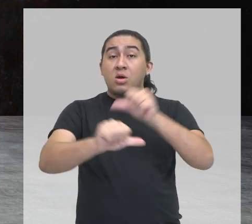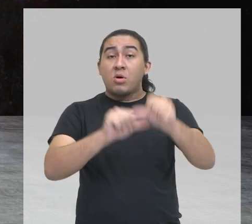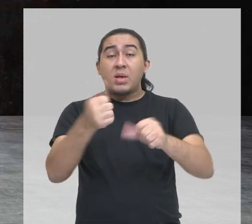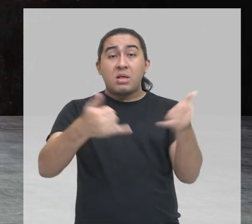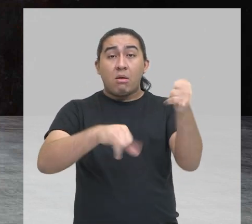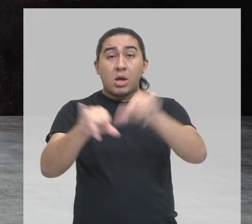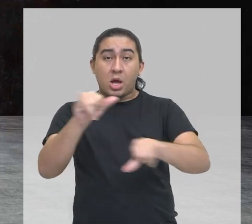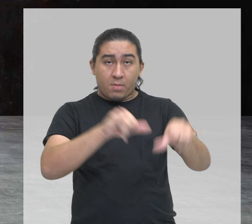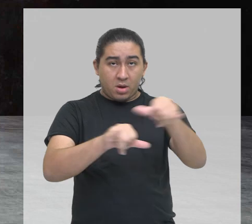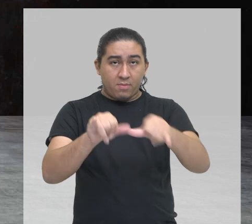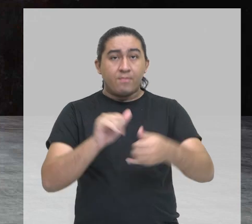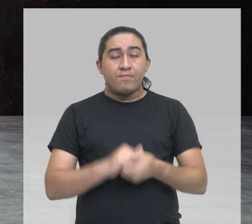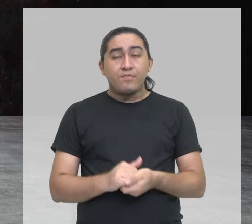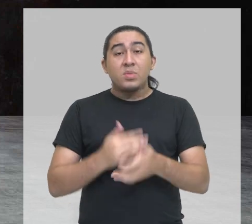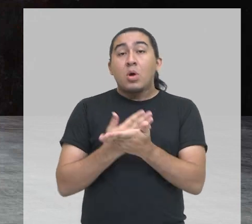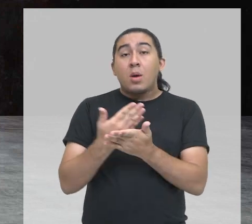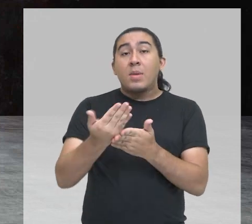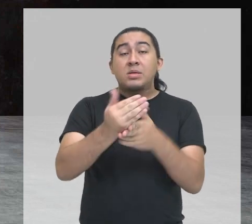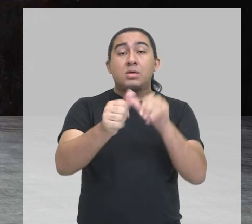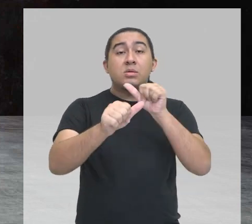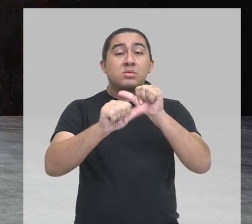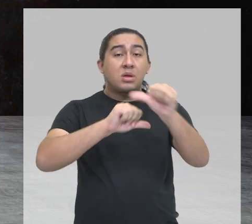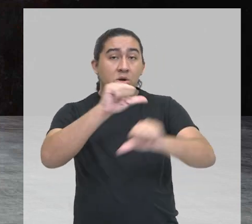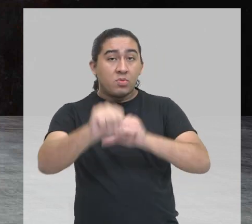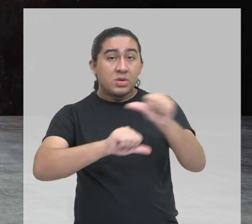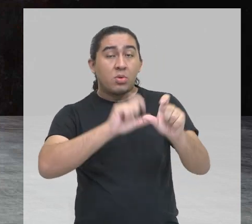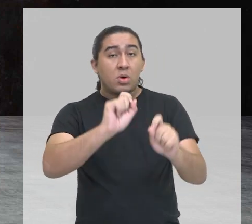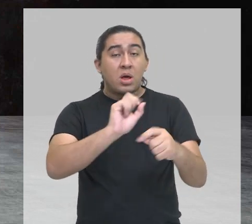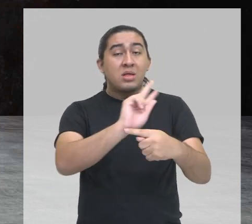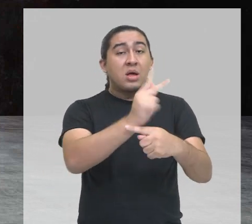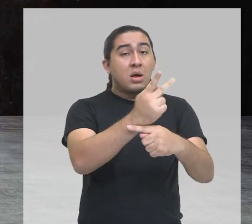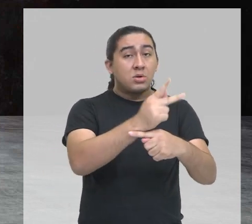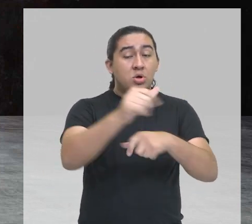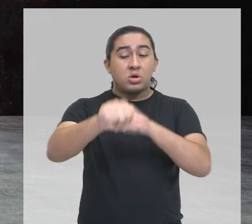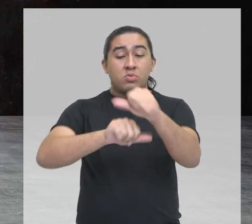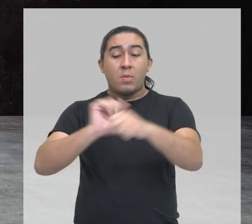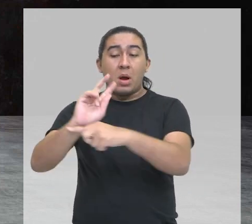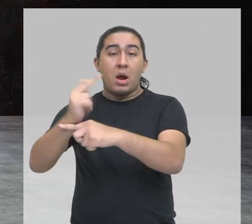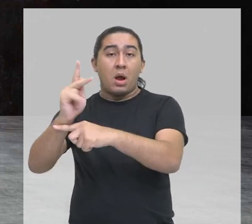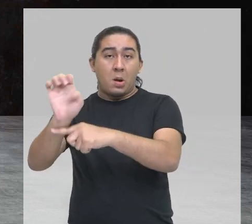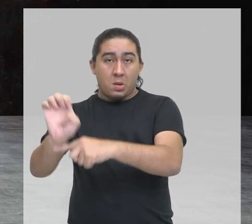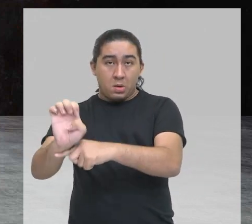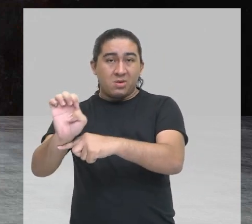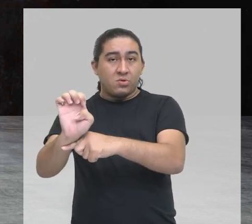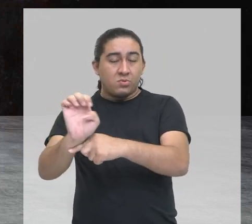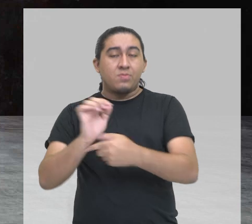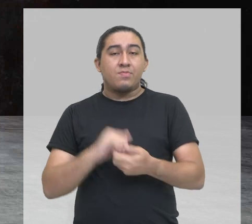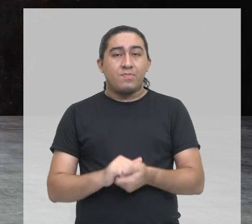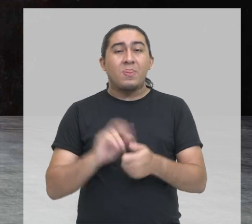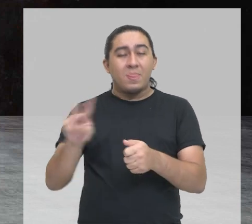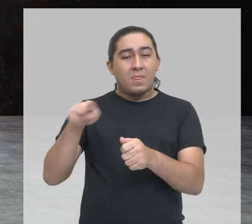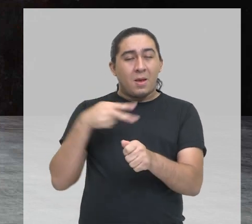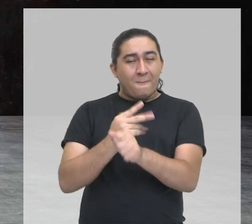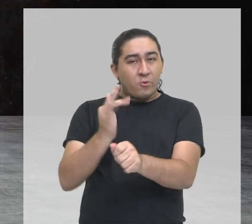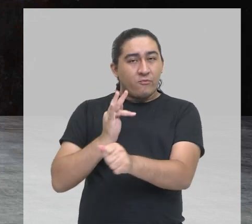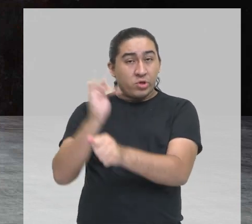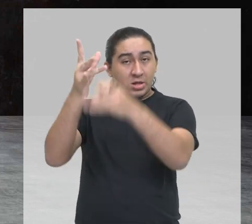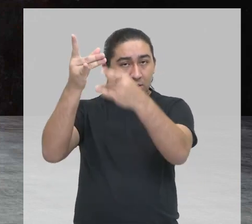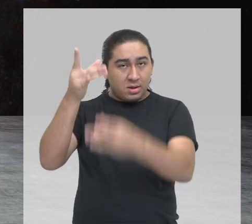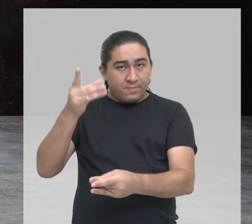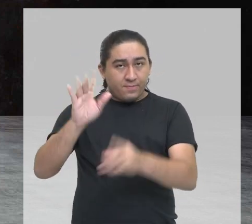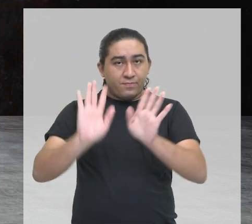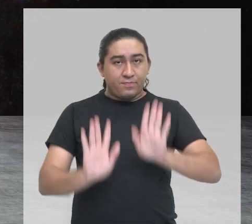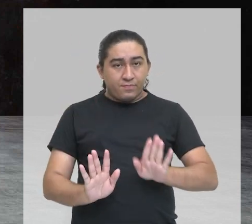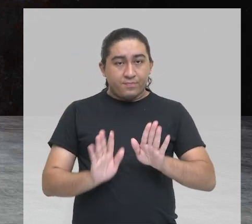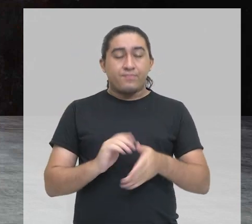elementos em outros. Inicialmente, a transformação é de hidrogênio em hélio, como a gente vai falar em mais detalhes a seguir.